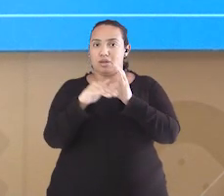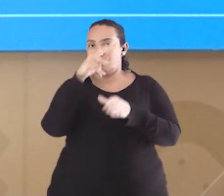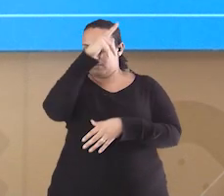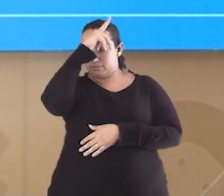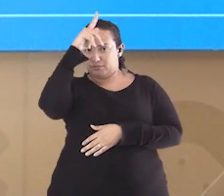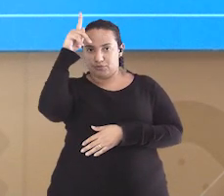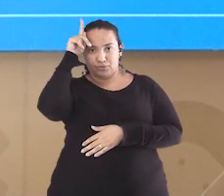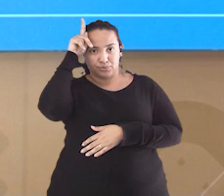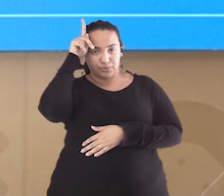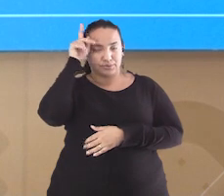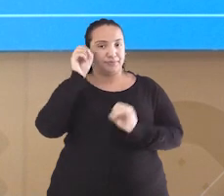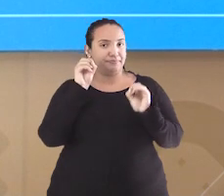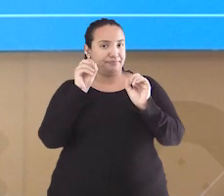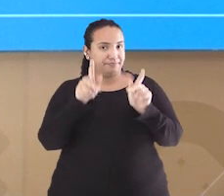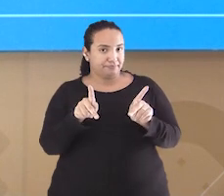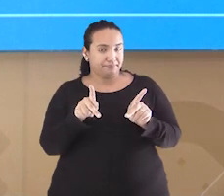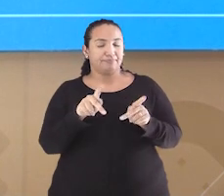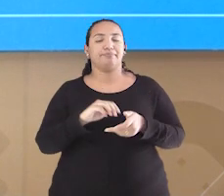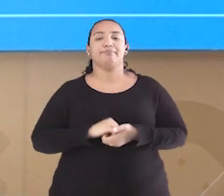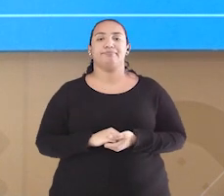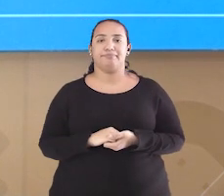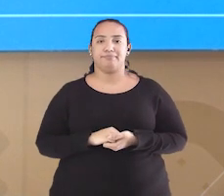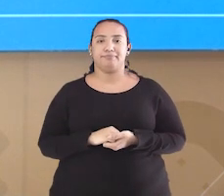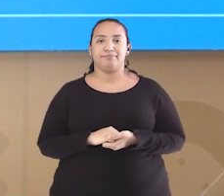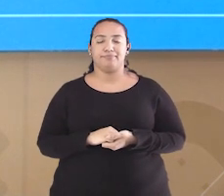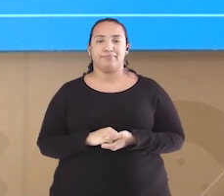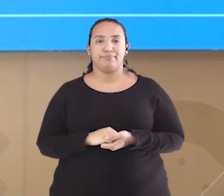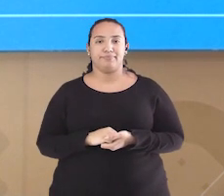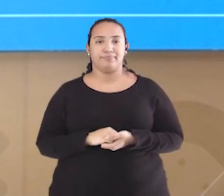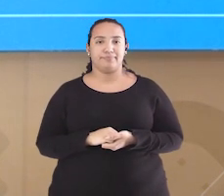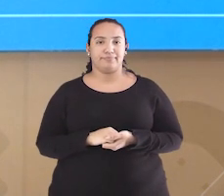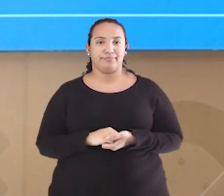órgão público, para a prefeitura, uma solicitação formal.